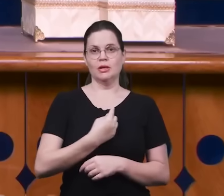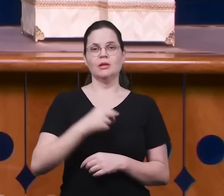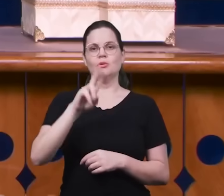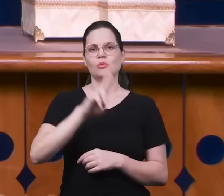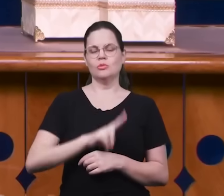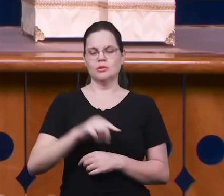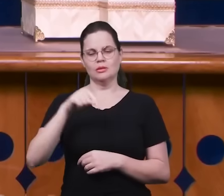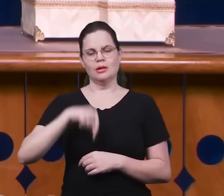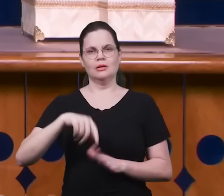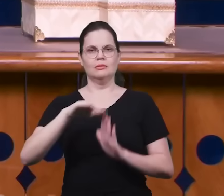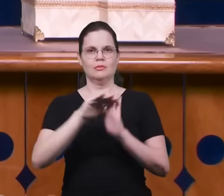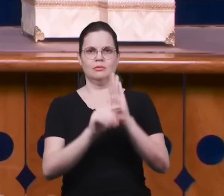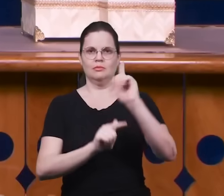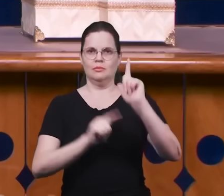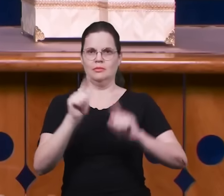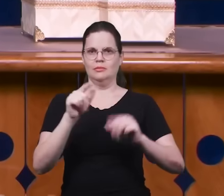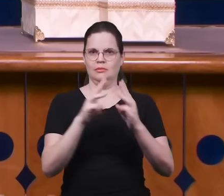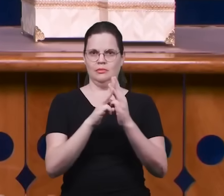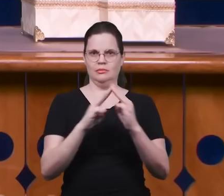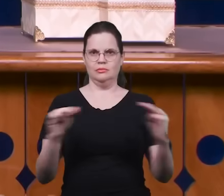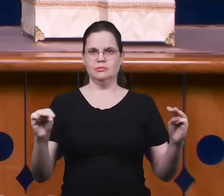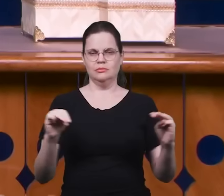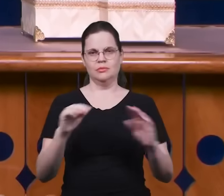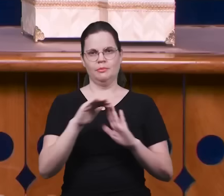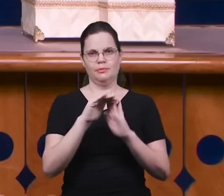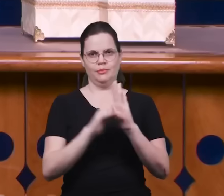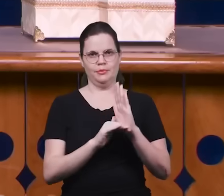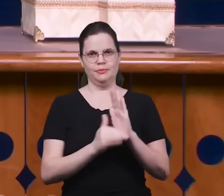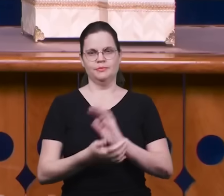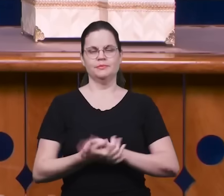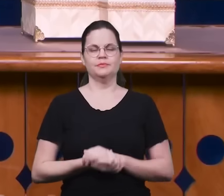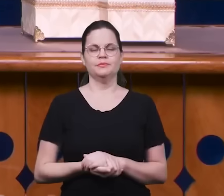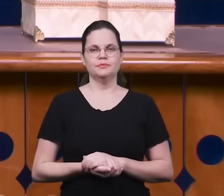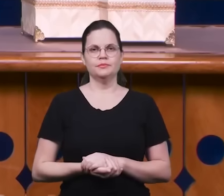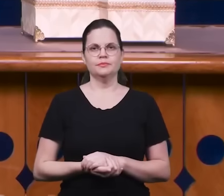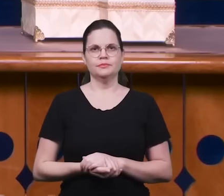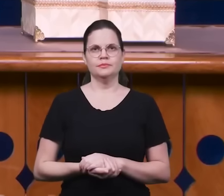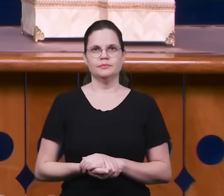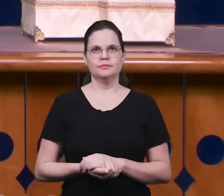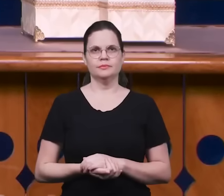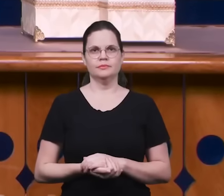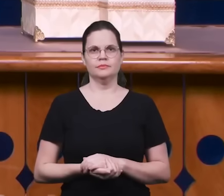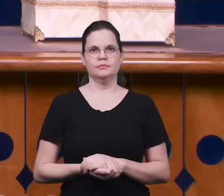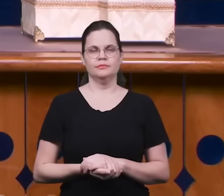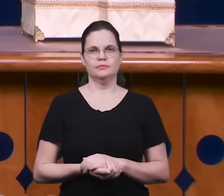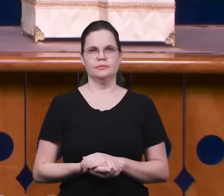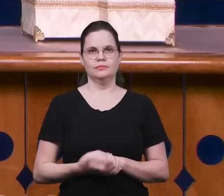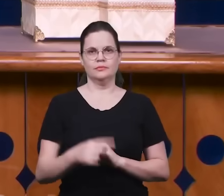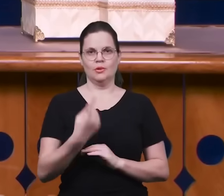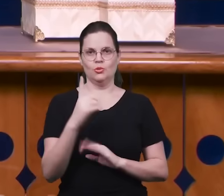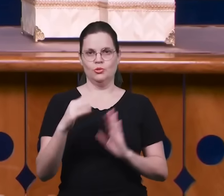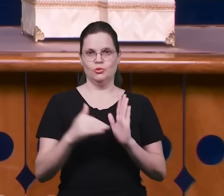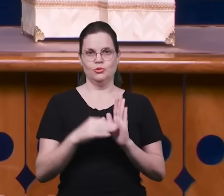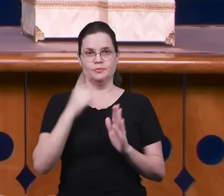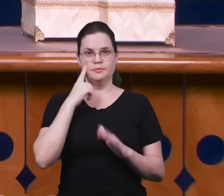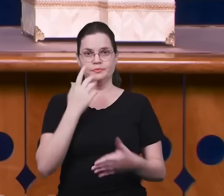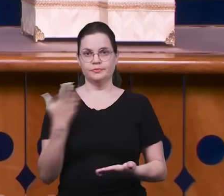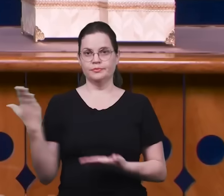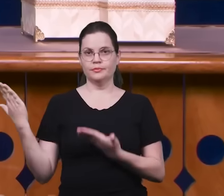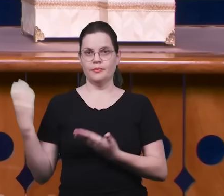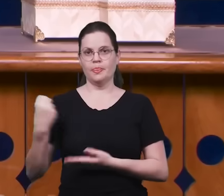ferramenta maravilhosa que são as nossas plataformas digitais. Por fim, nós temos o